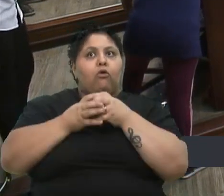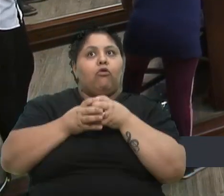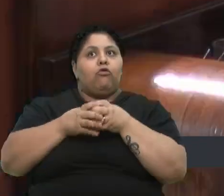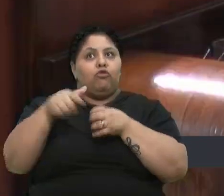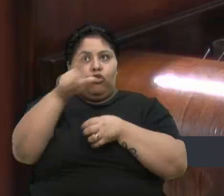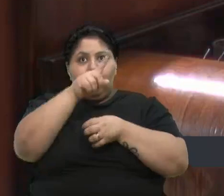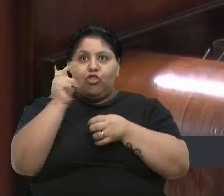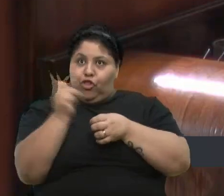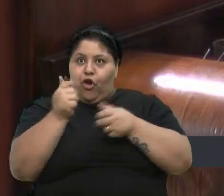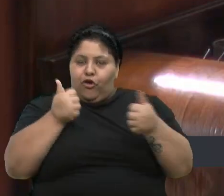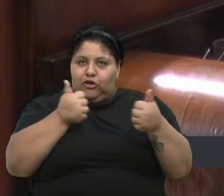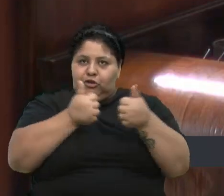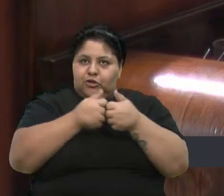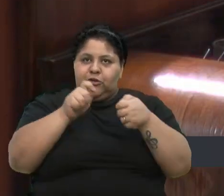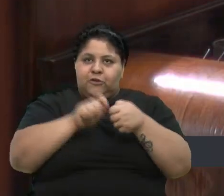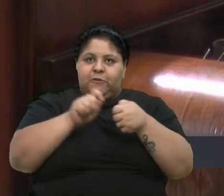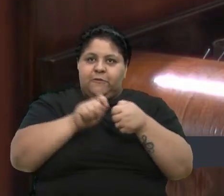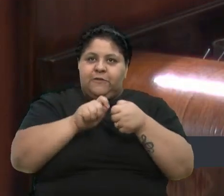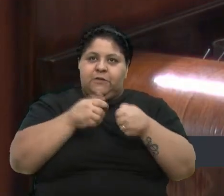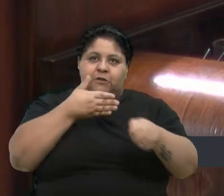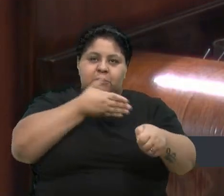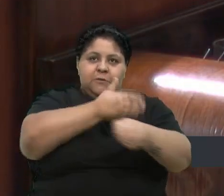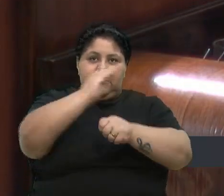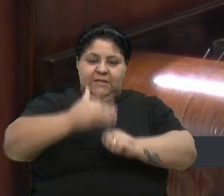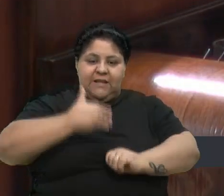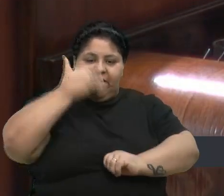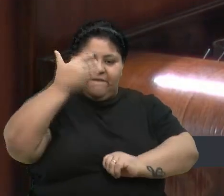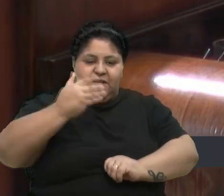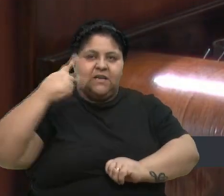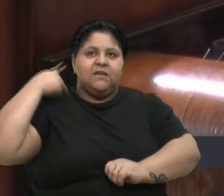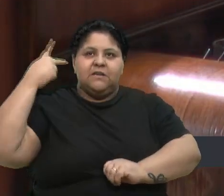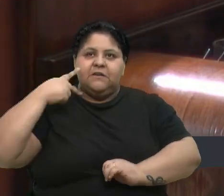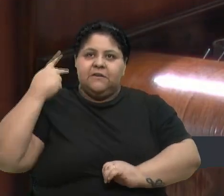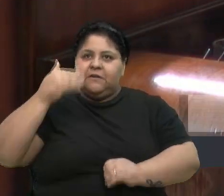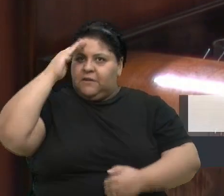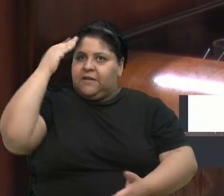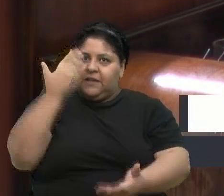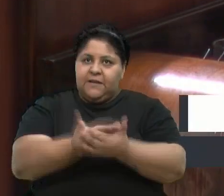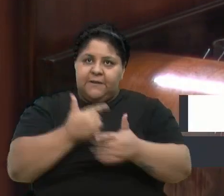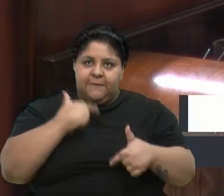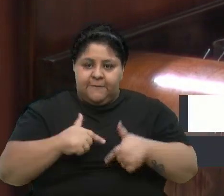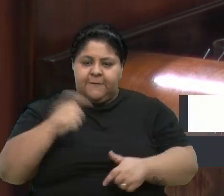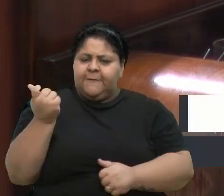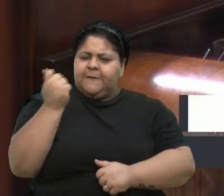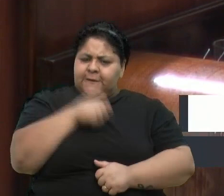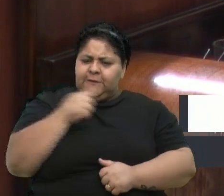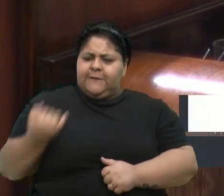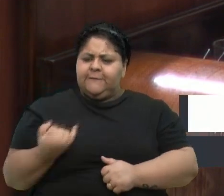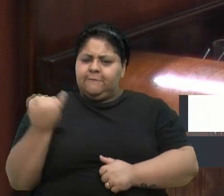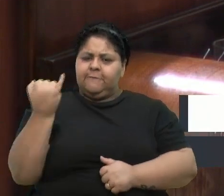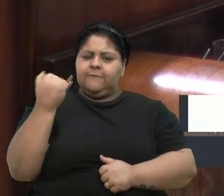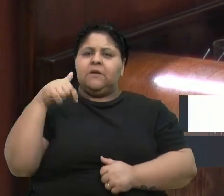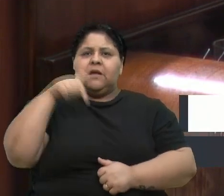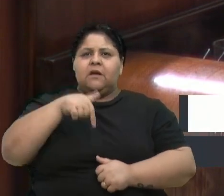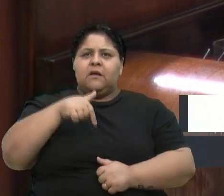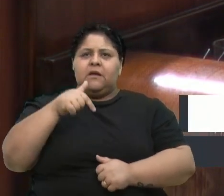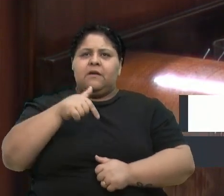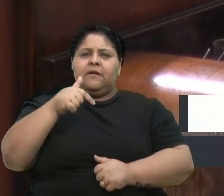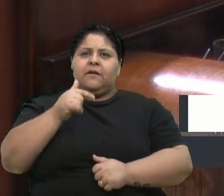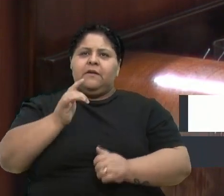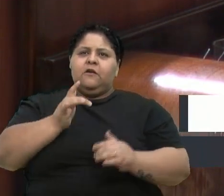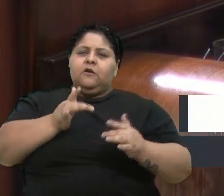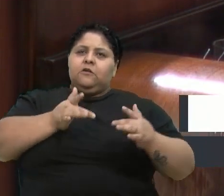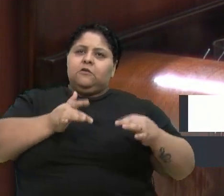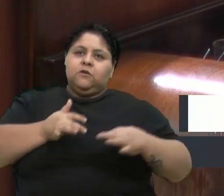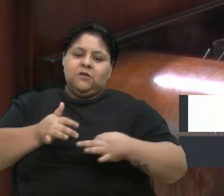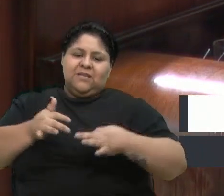fazemos parte da frente parlamentar porque acreditamos muito nesse trabalho necessário e essencial. Eu sou voluntária do Unitea desde o